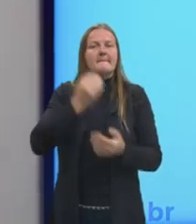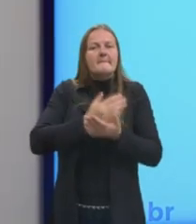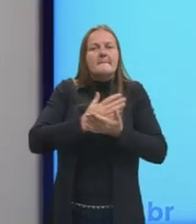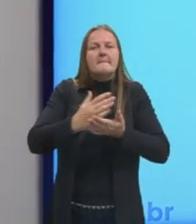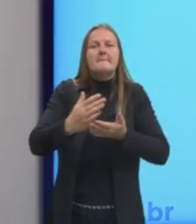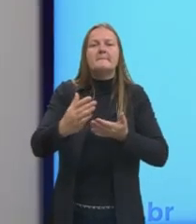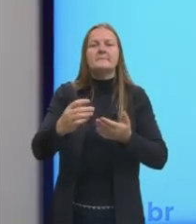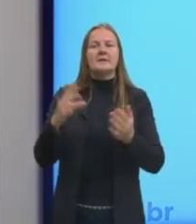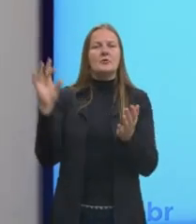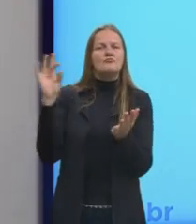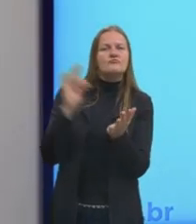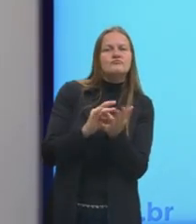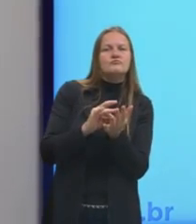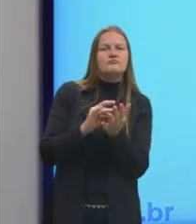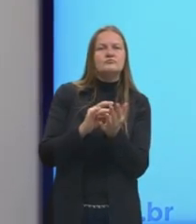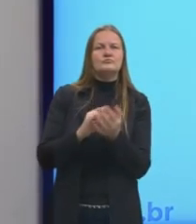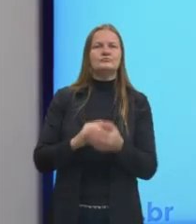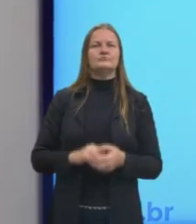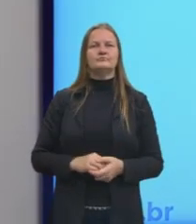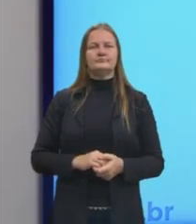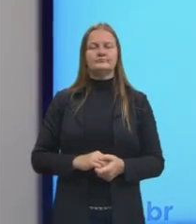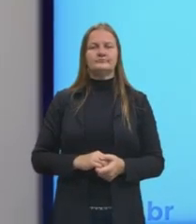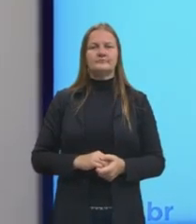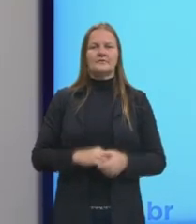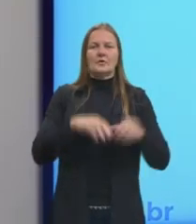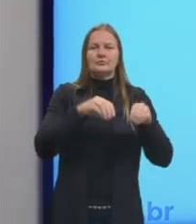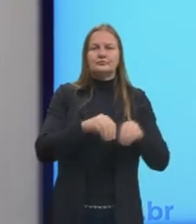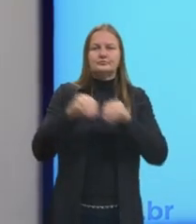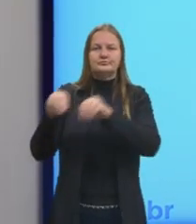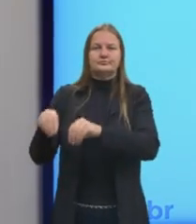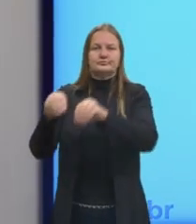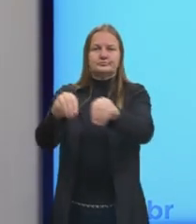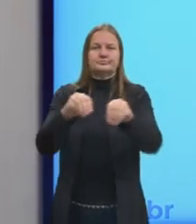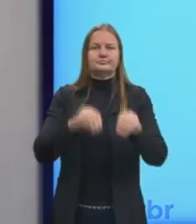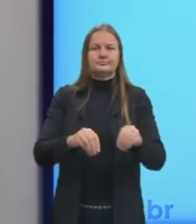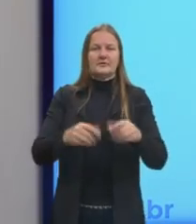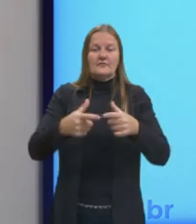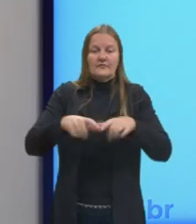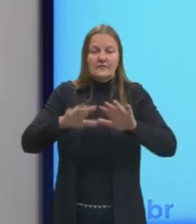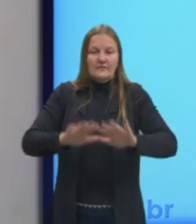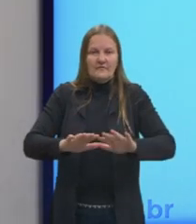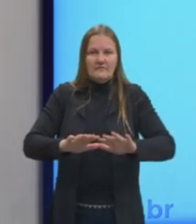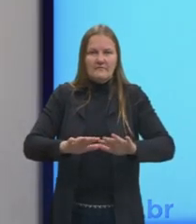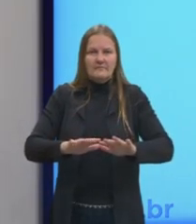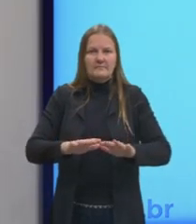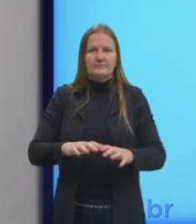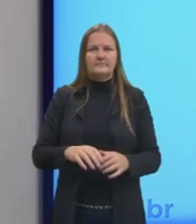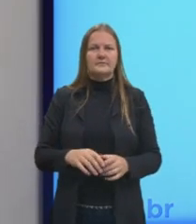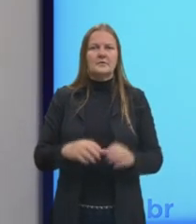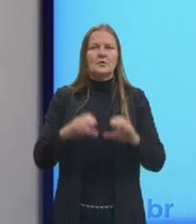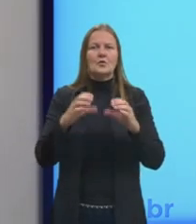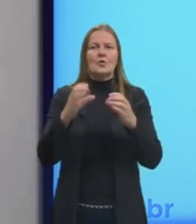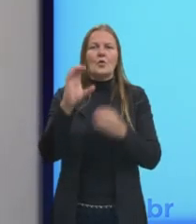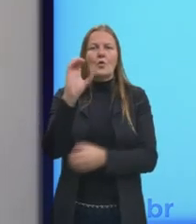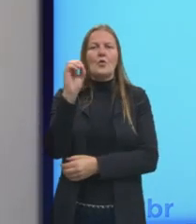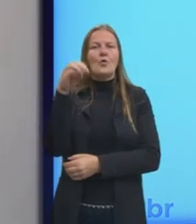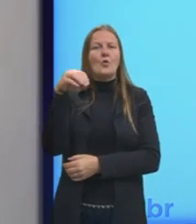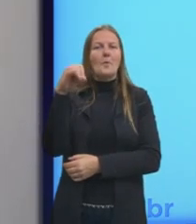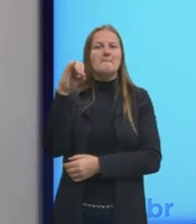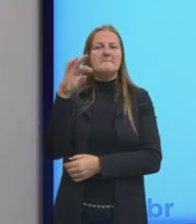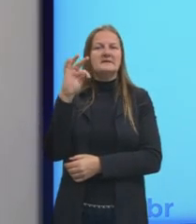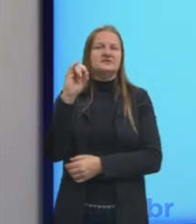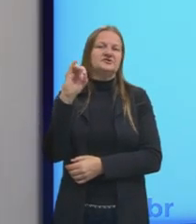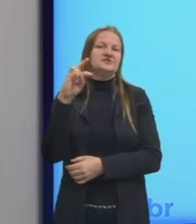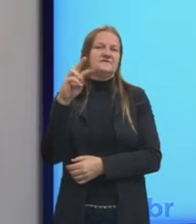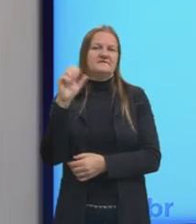a se fixar ele sai do período nômade começa a se fixar então ele realiza esse trabalho como legal muito coletivo